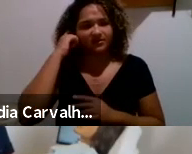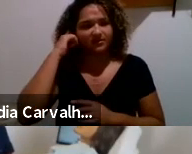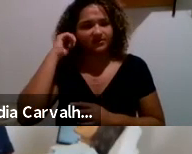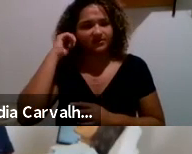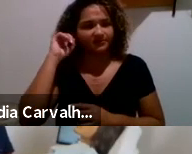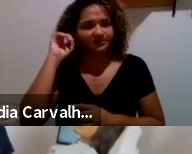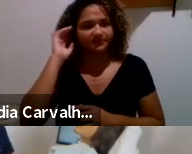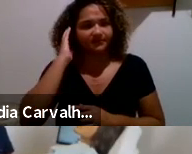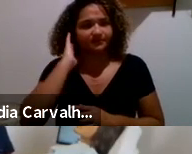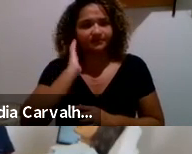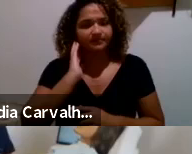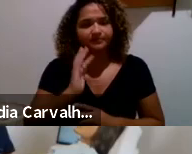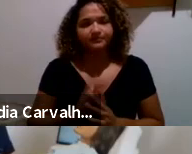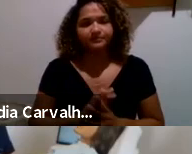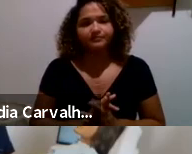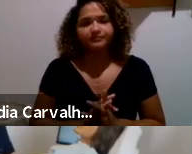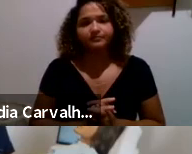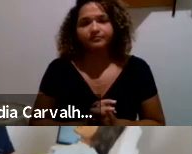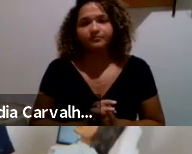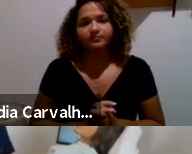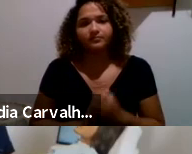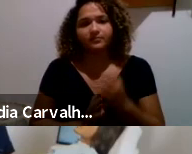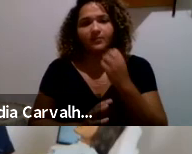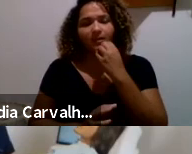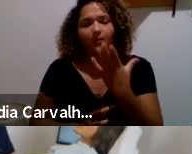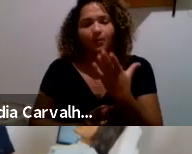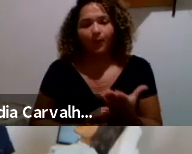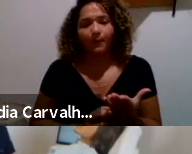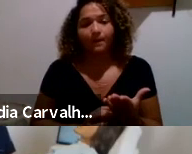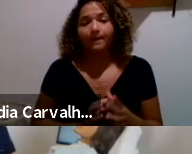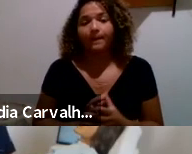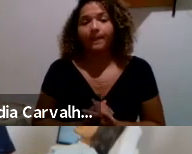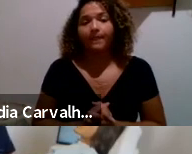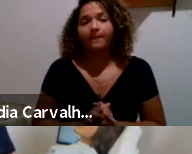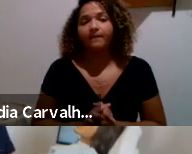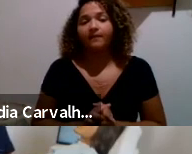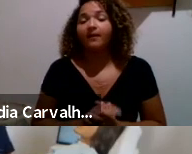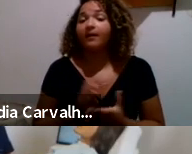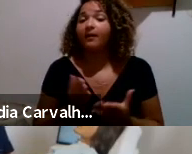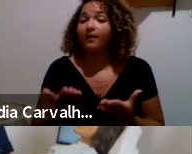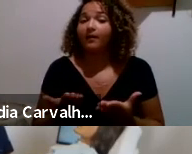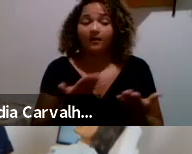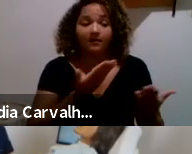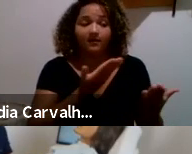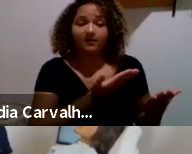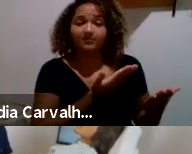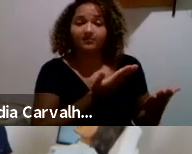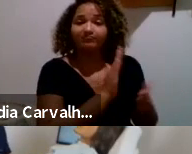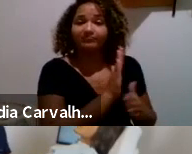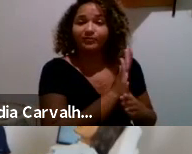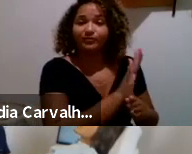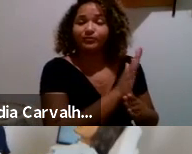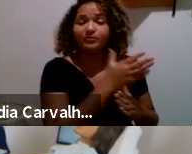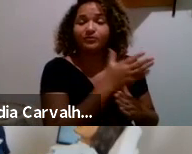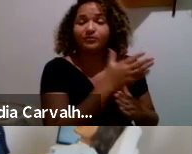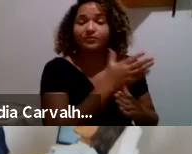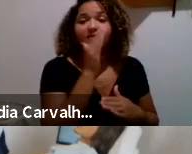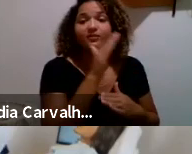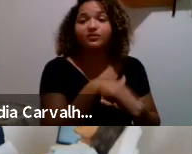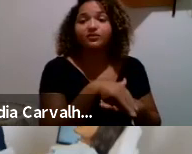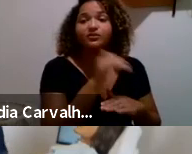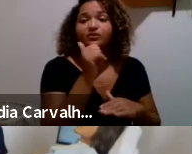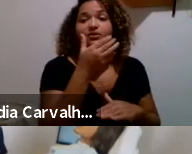examinadinha em você, tá bom? E daqui a pouquinho a Michelle já vai chamar o seu marido. Como que ele